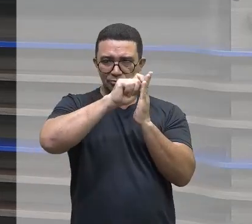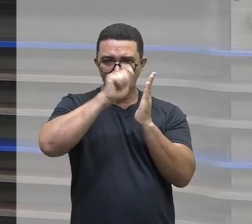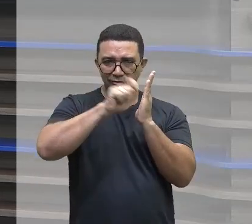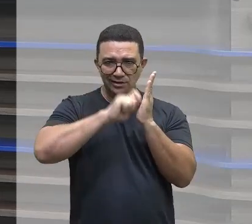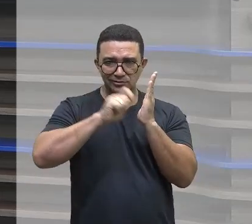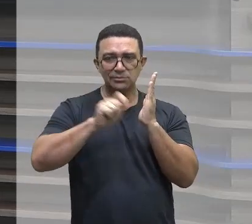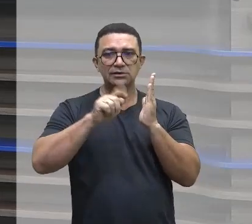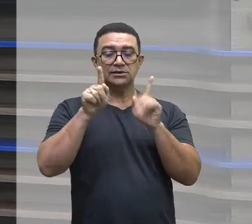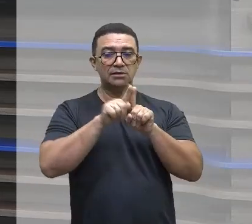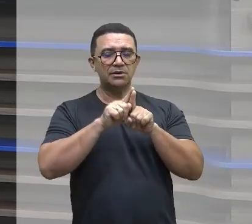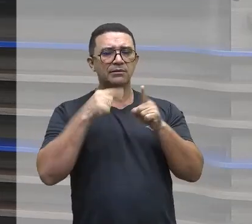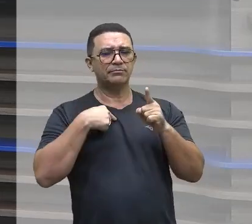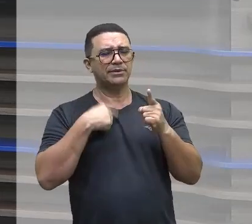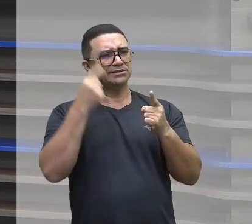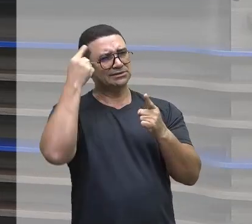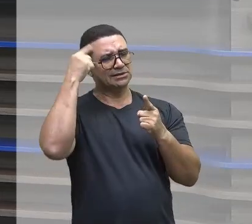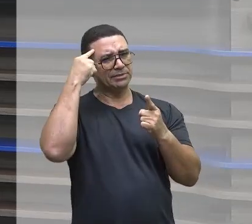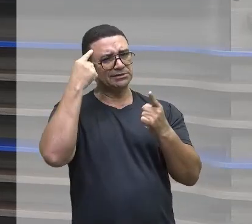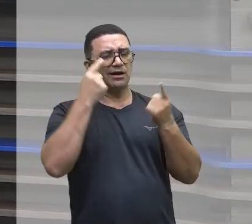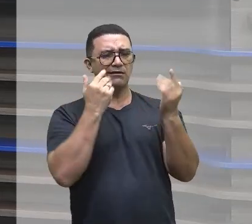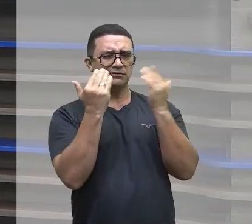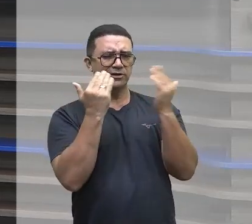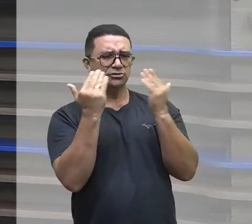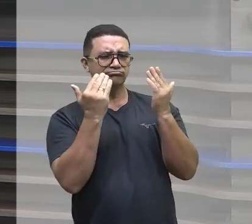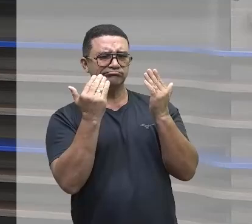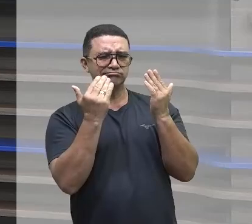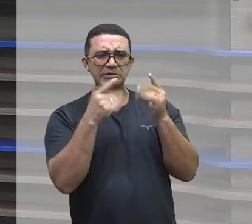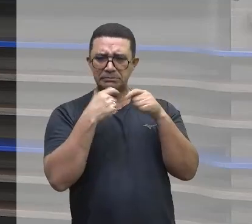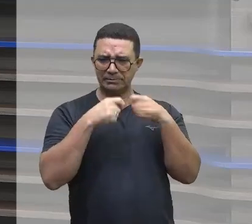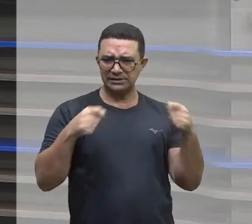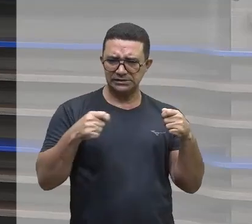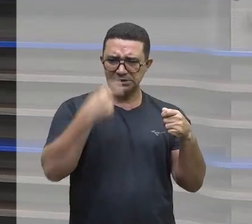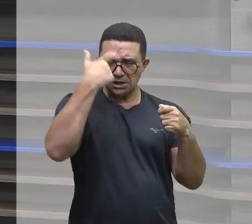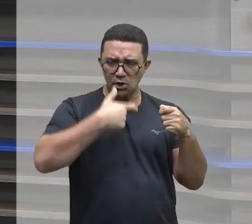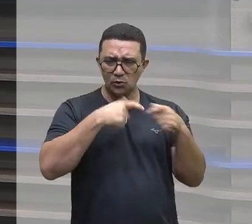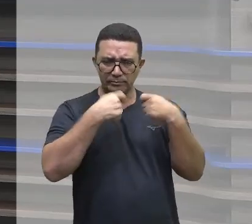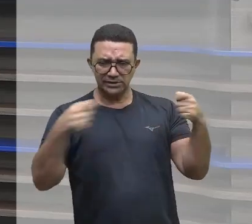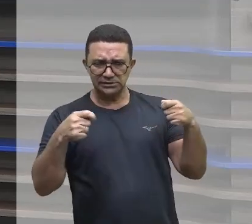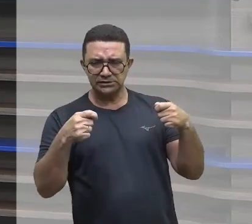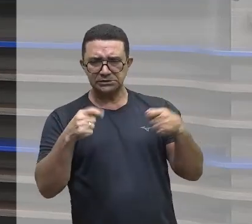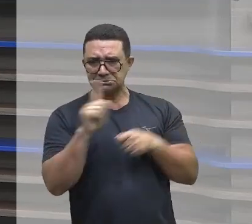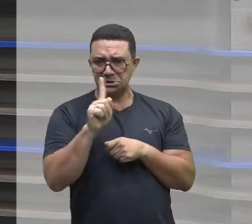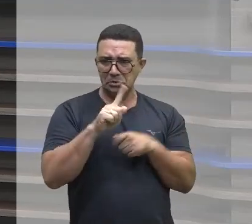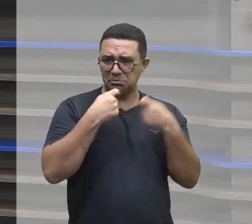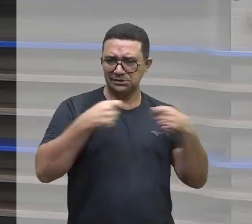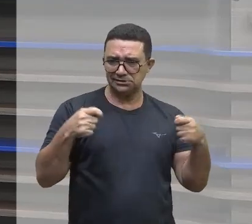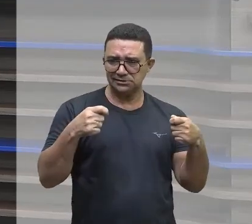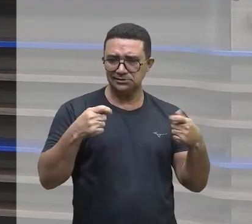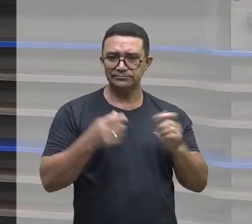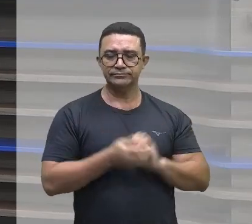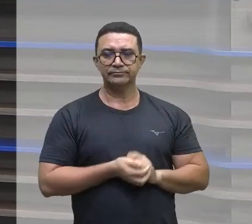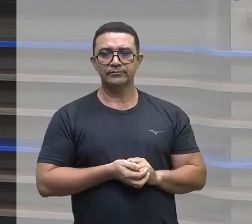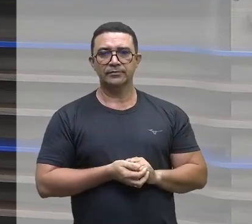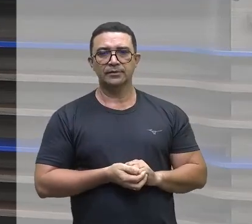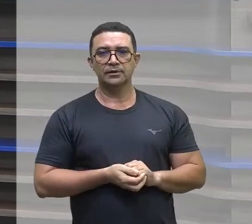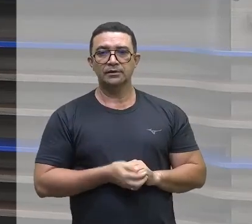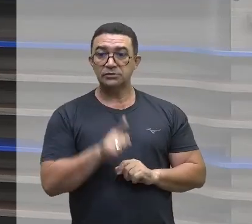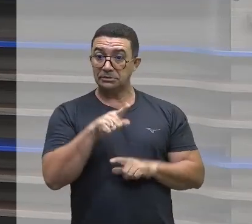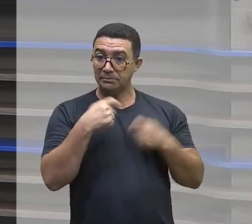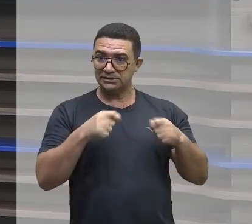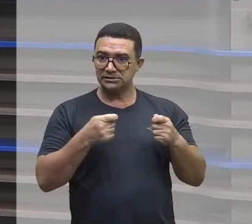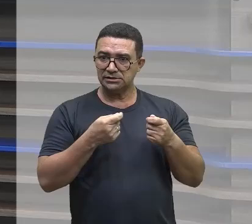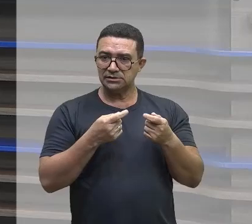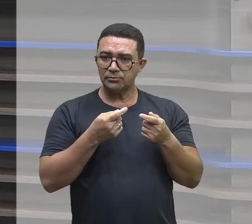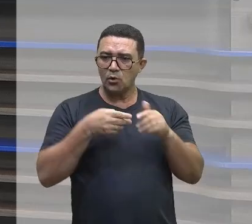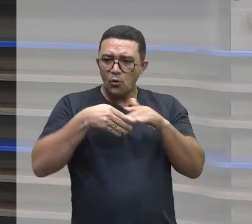refletir também se a gente precisa de tudo isso. Qual é a outra questão que a gente tem? Você precisa fazer academia? Você consegue